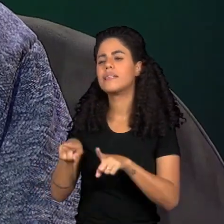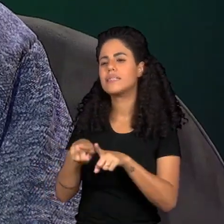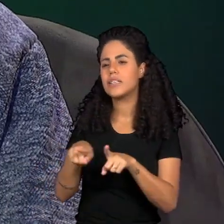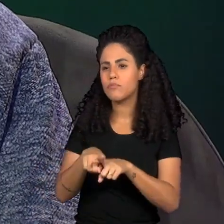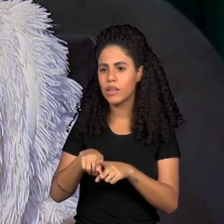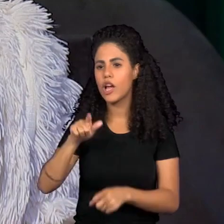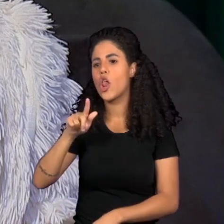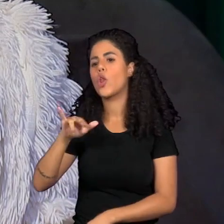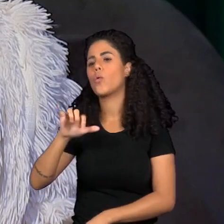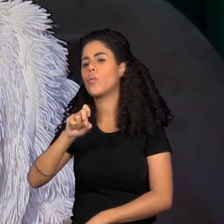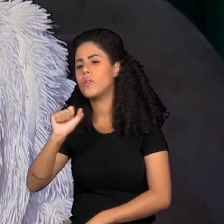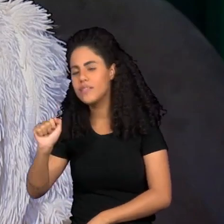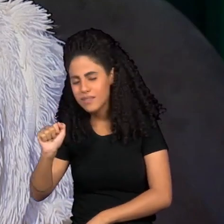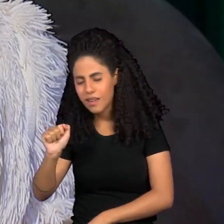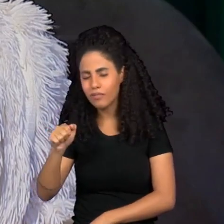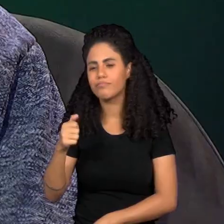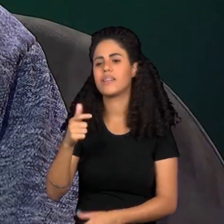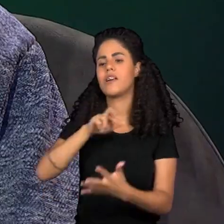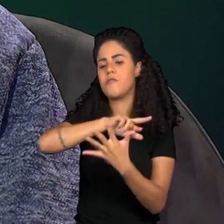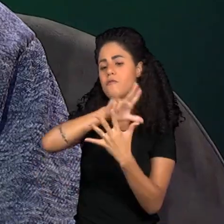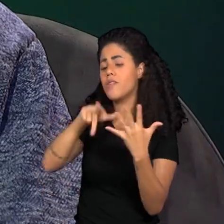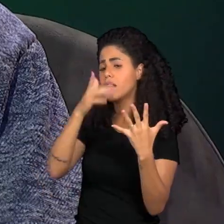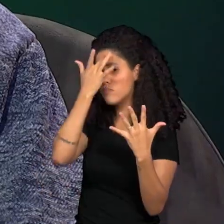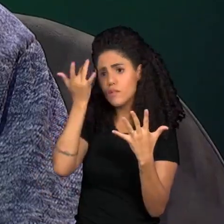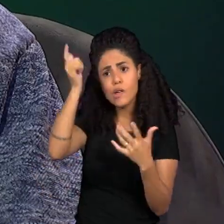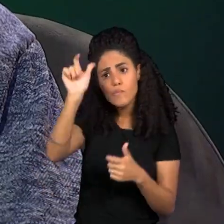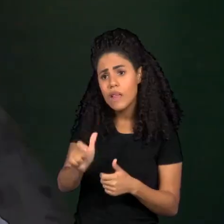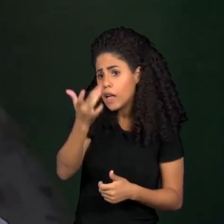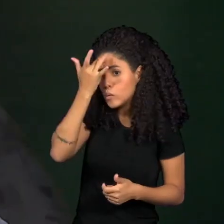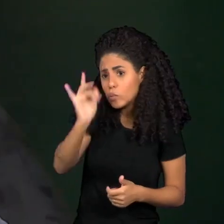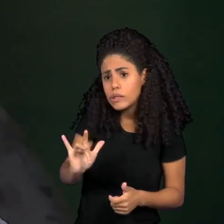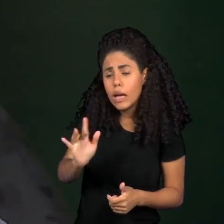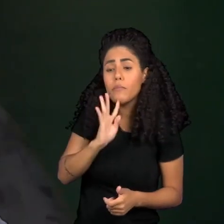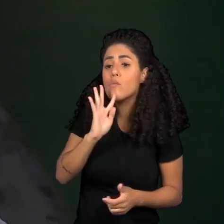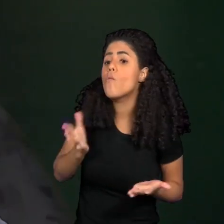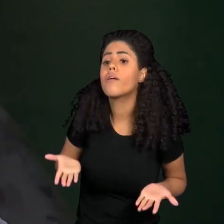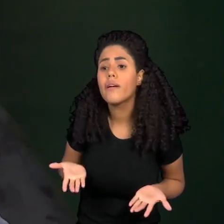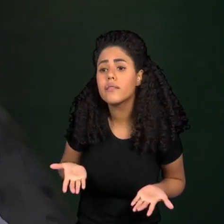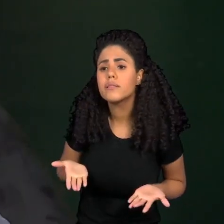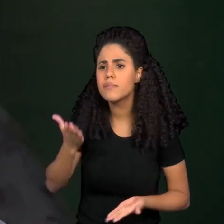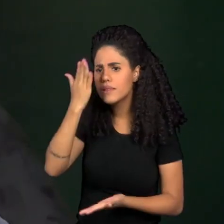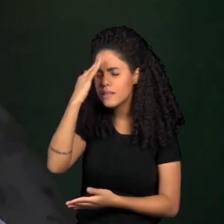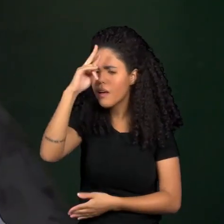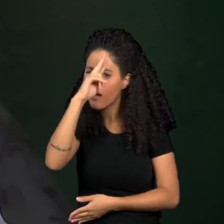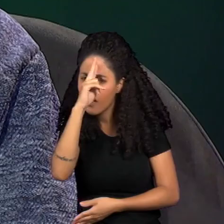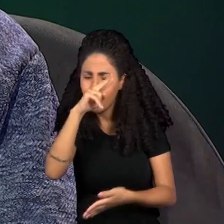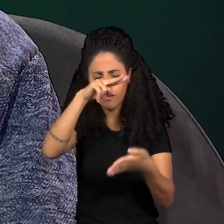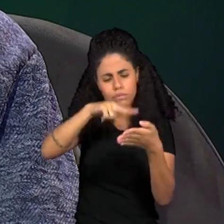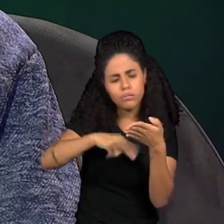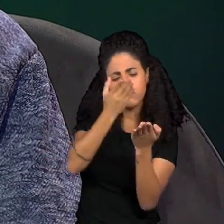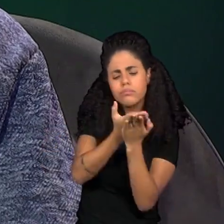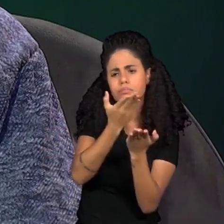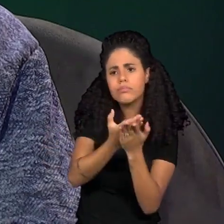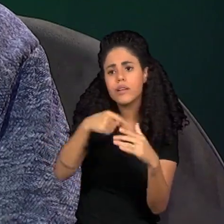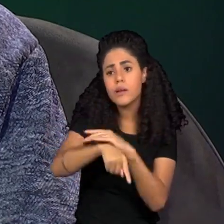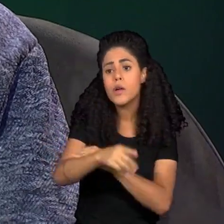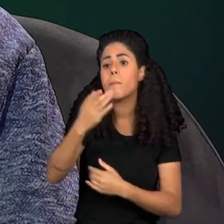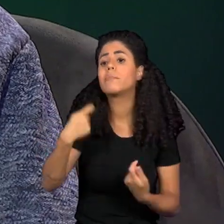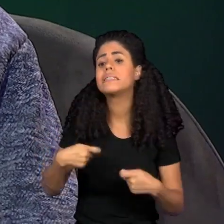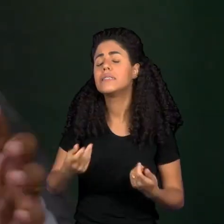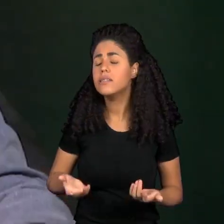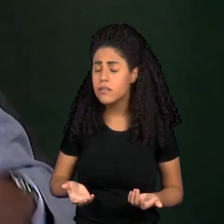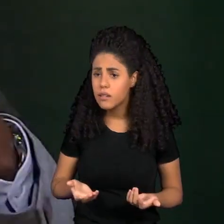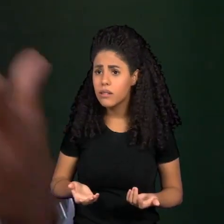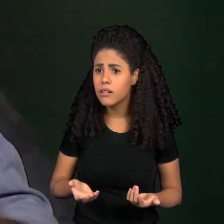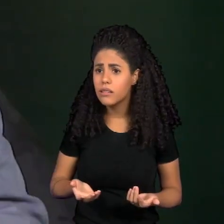Luísa Maim. Sabe, Luísa Maim, a gente não sabe. Então, assim, a gente tem que rever a história. Por exemplo, a história tem que ser revista. Sim. Tem que